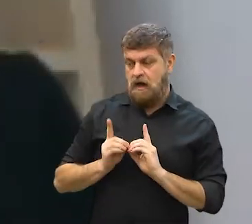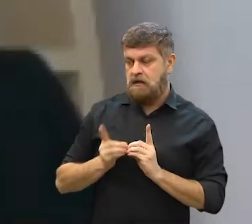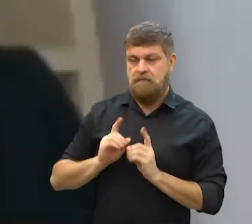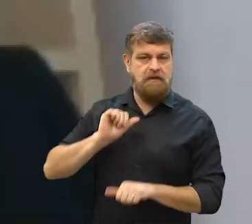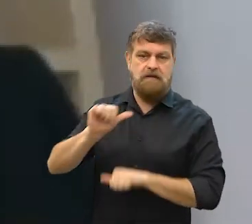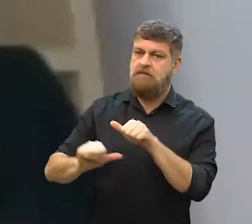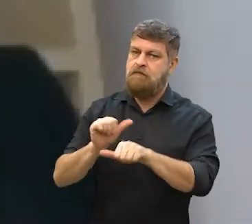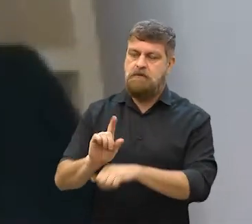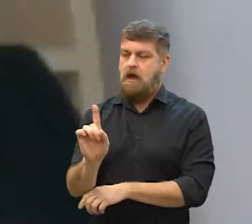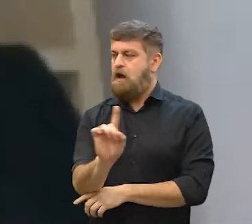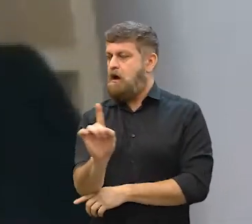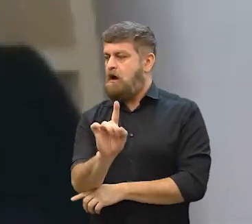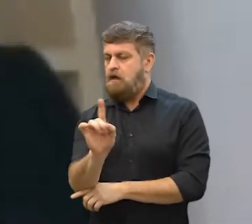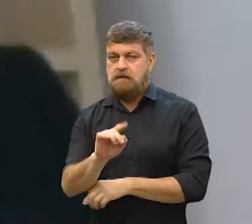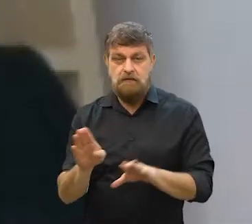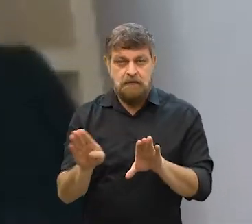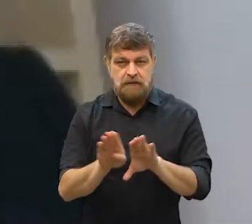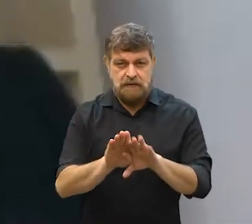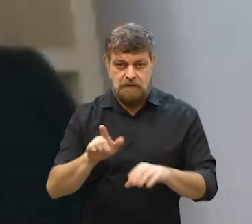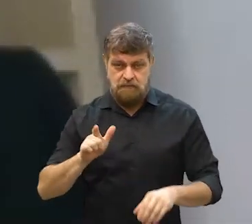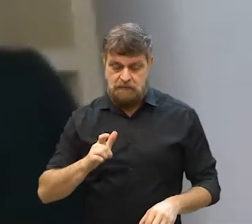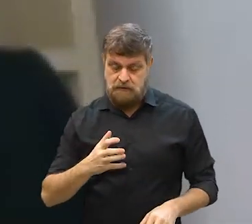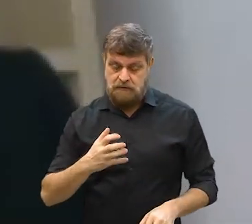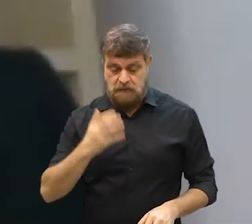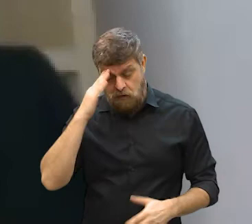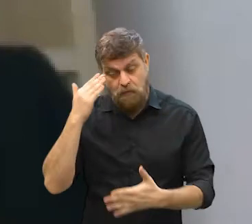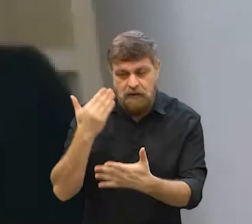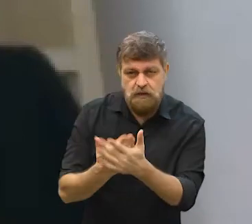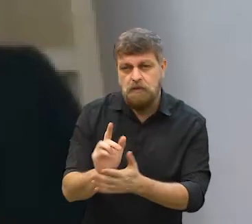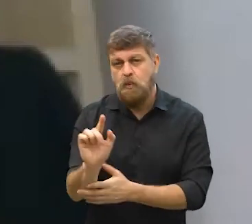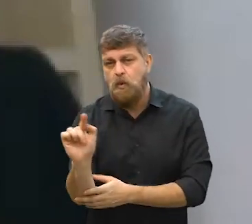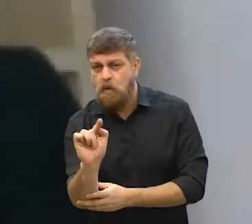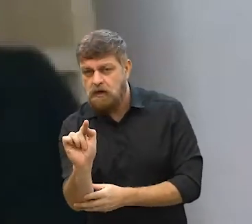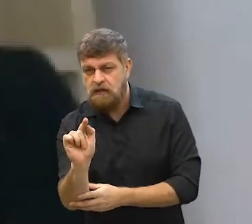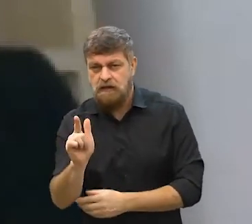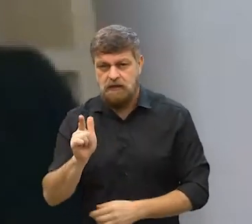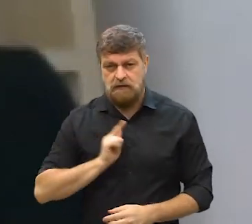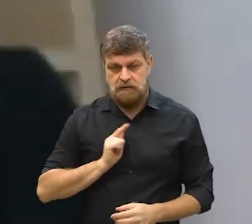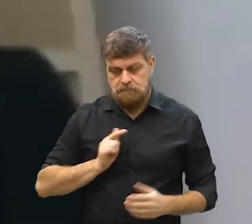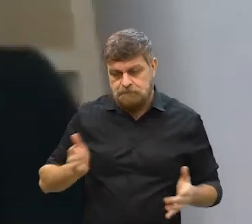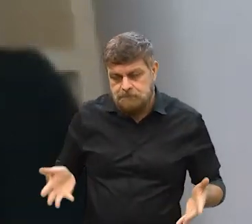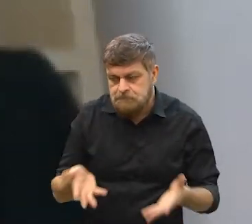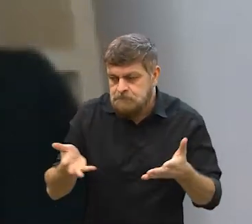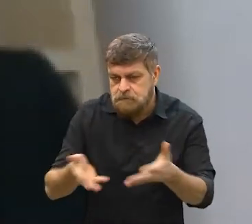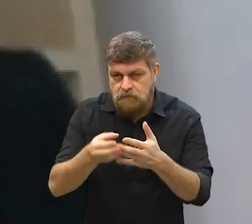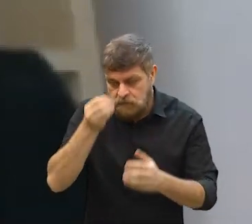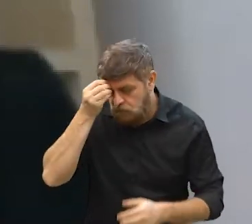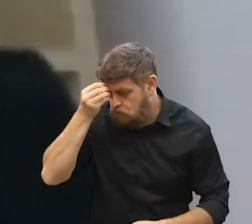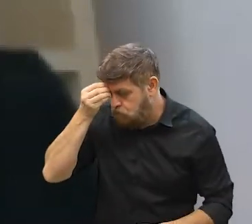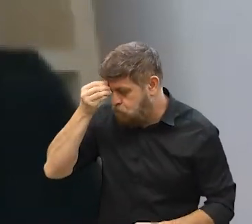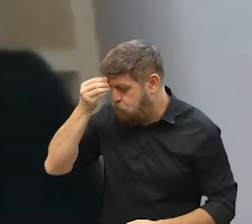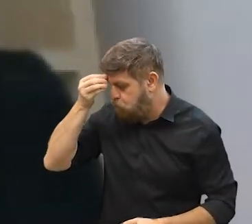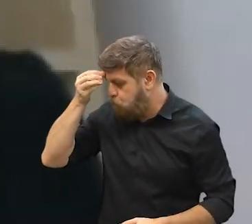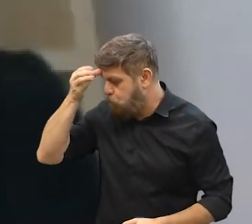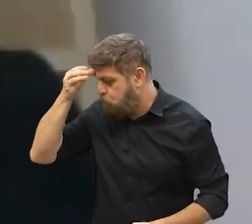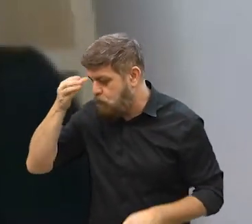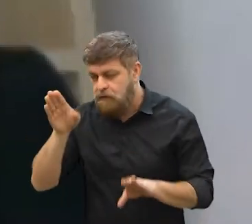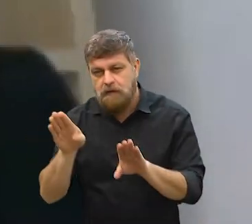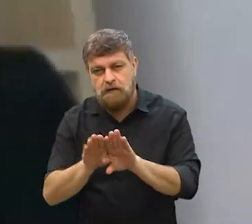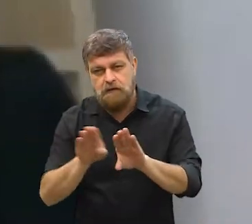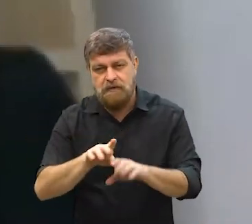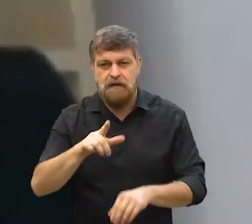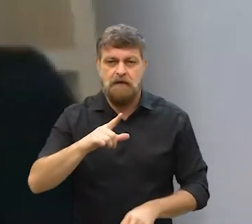mudar, né? E, de uma certa forma, ela vai trazer conhecimento, ela vai